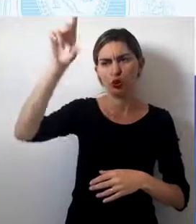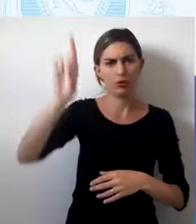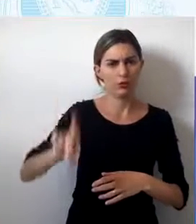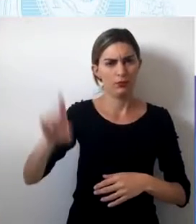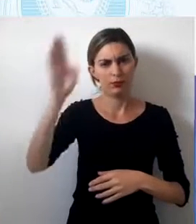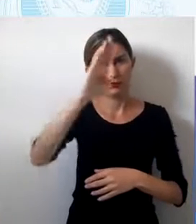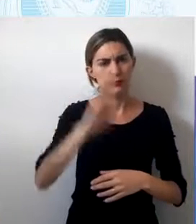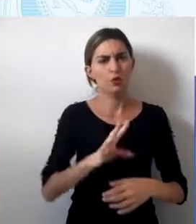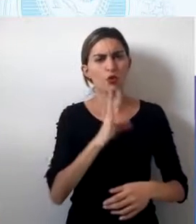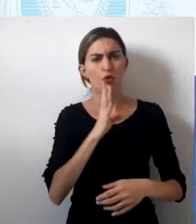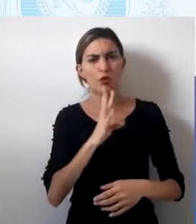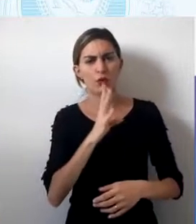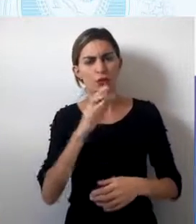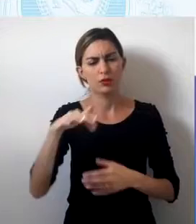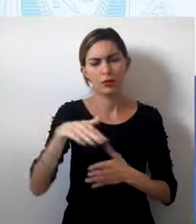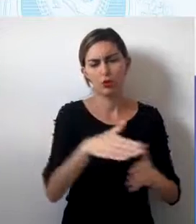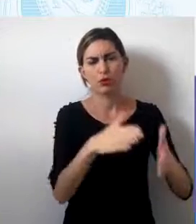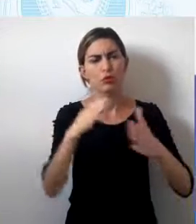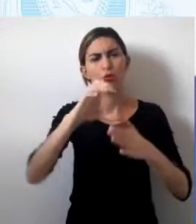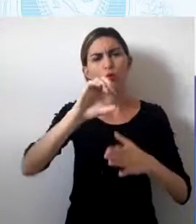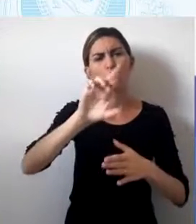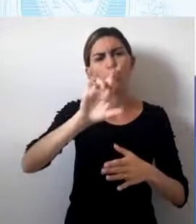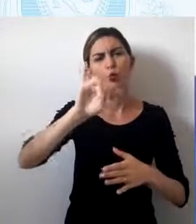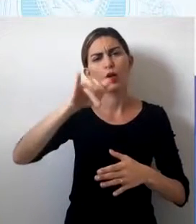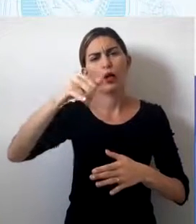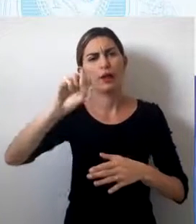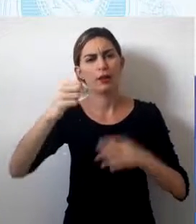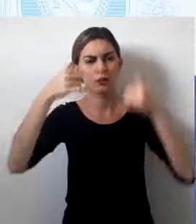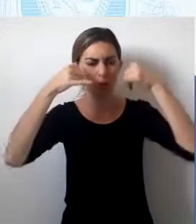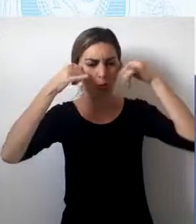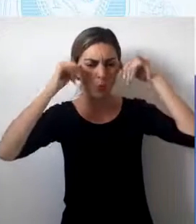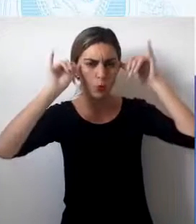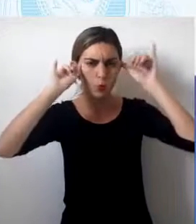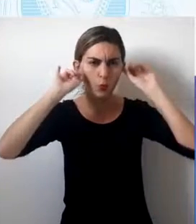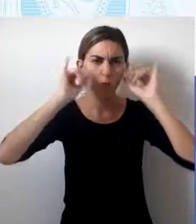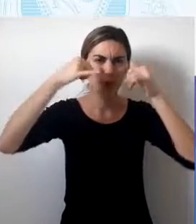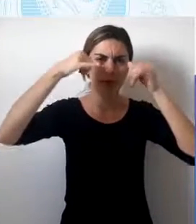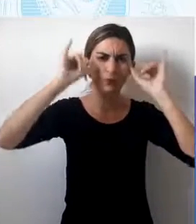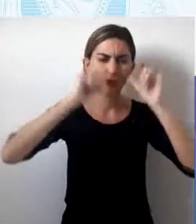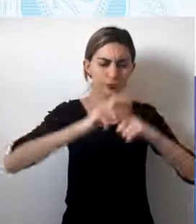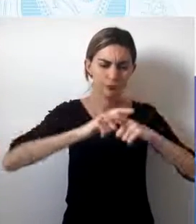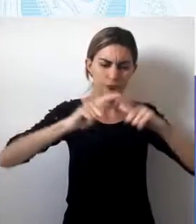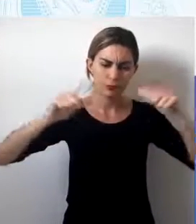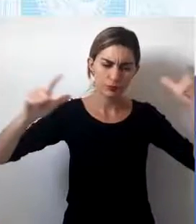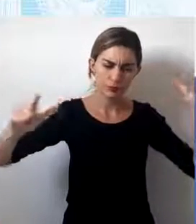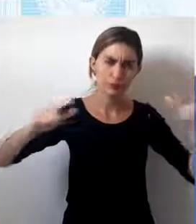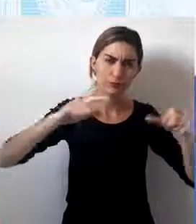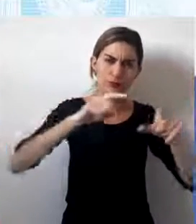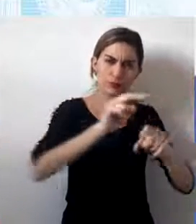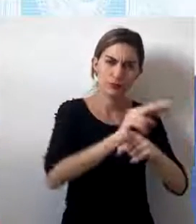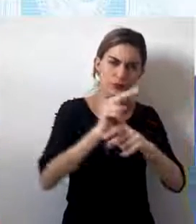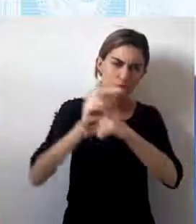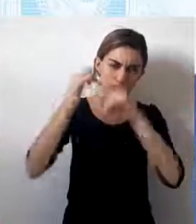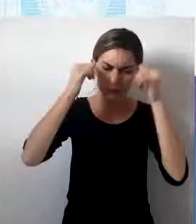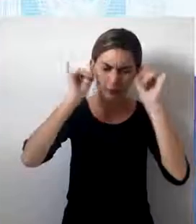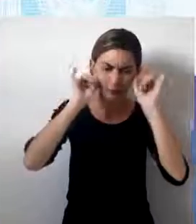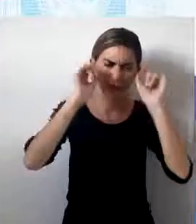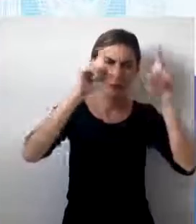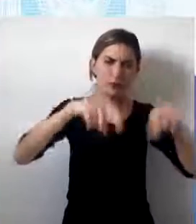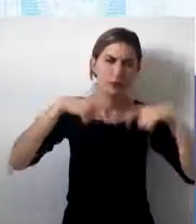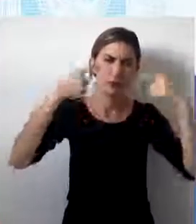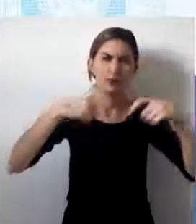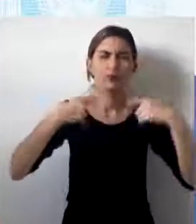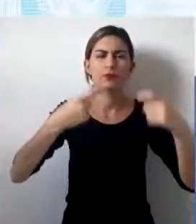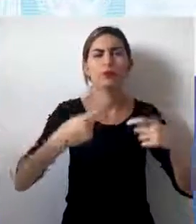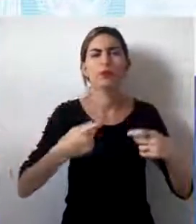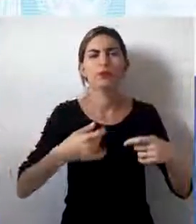brasileiro, ele era também conhecido como Rios dos Currais. Por quê? Porque muitas das propriedades produtoras de gado, produtoras